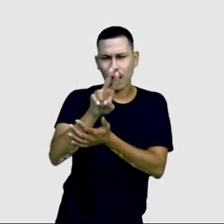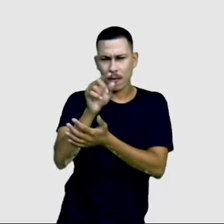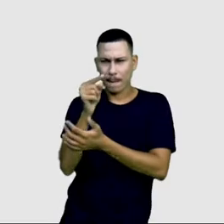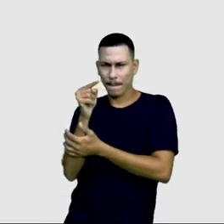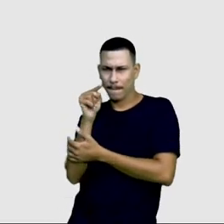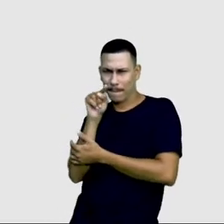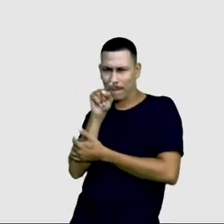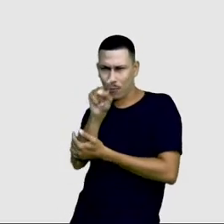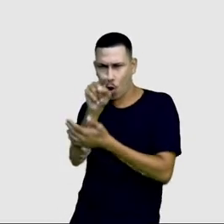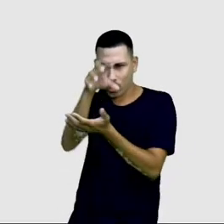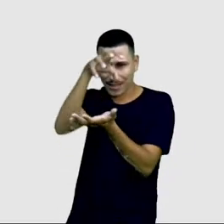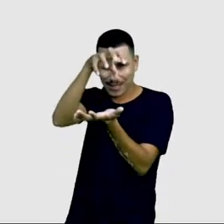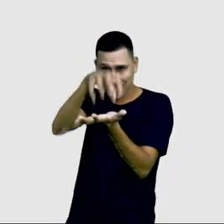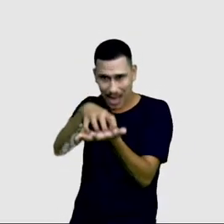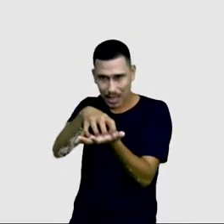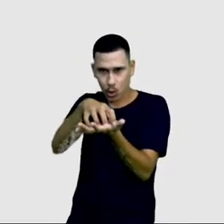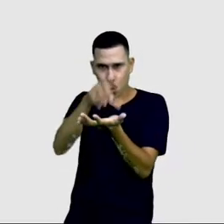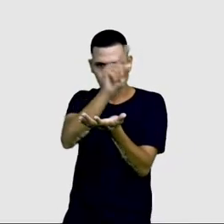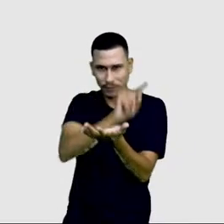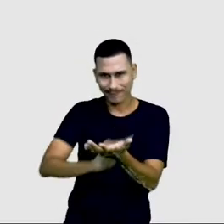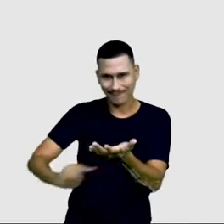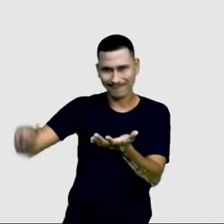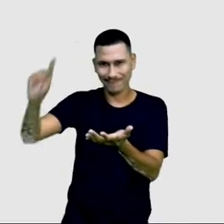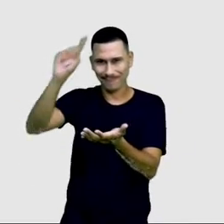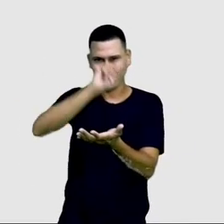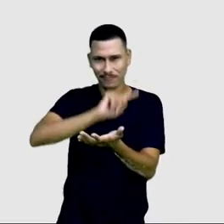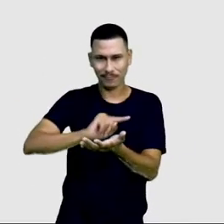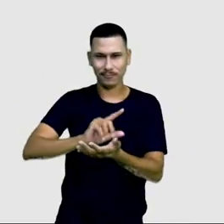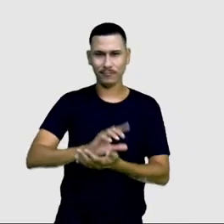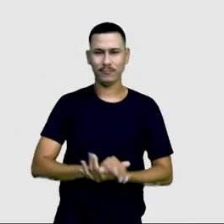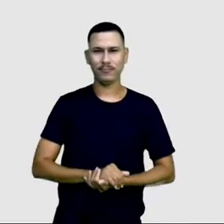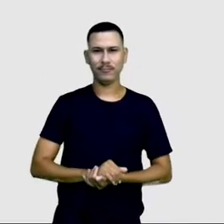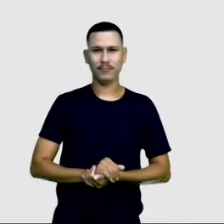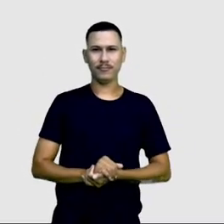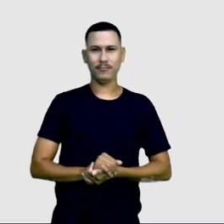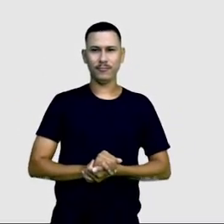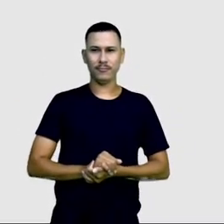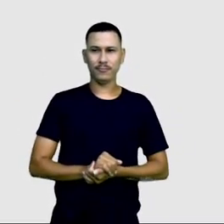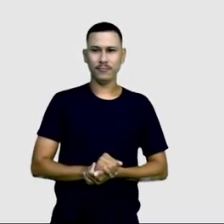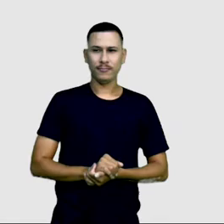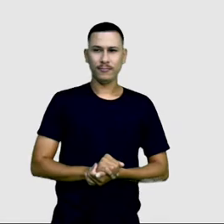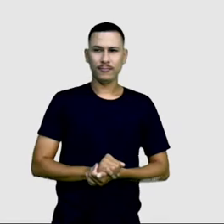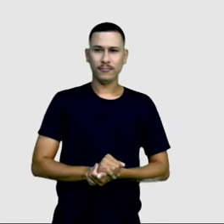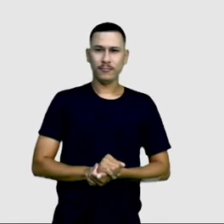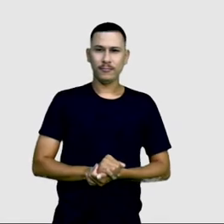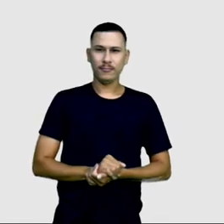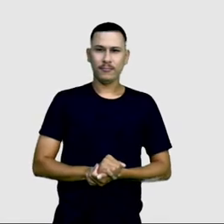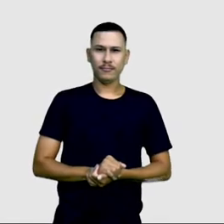Vai passar pelo centro da circunferência. Ok?